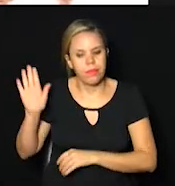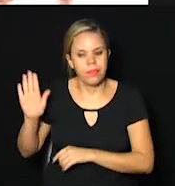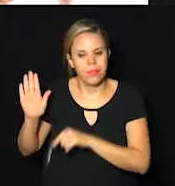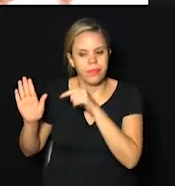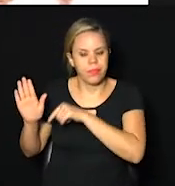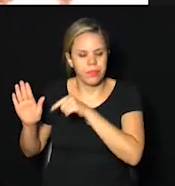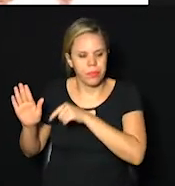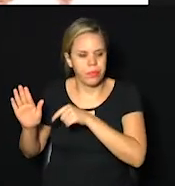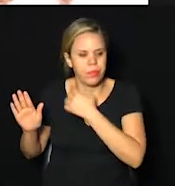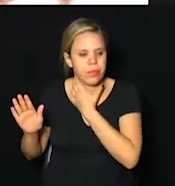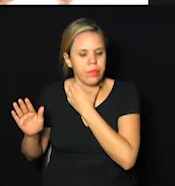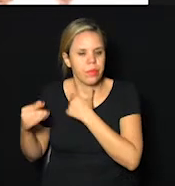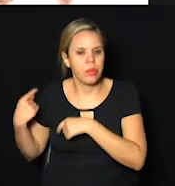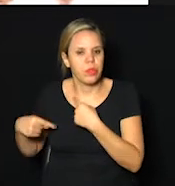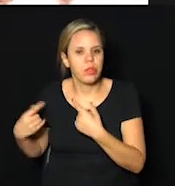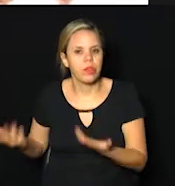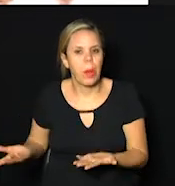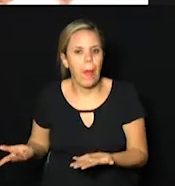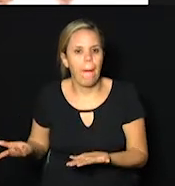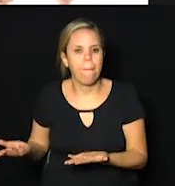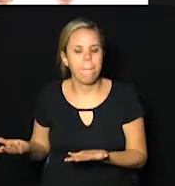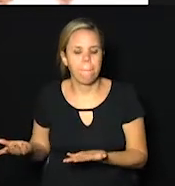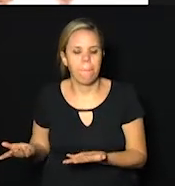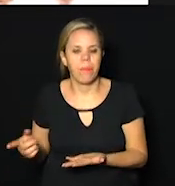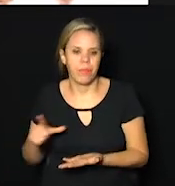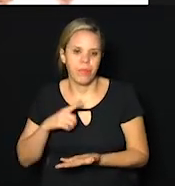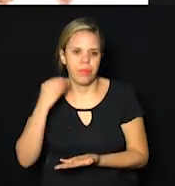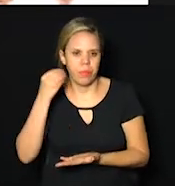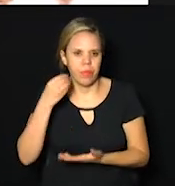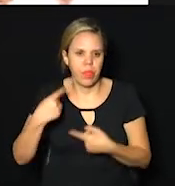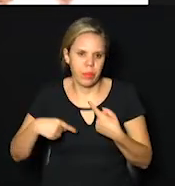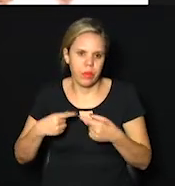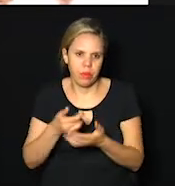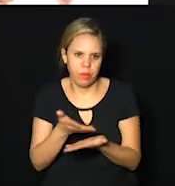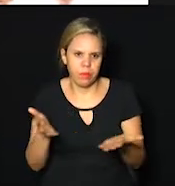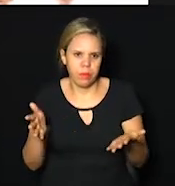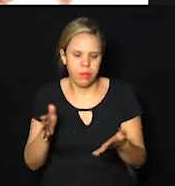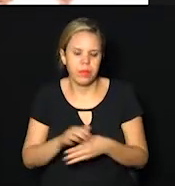um determinado político, provavelmente vocês já tiveram esse tipo de discussão por aí.